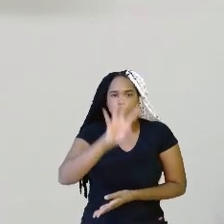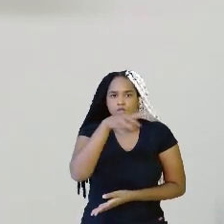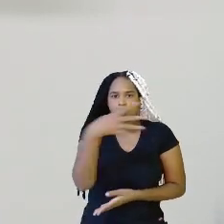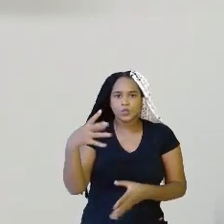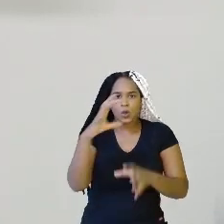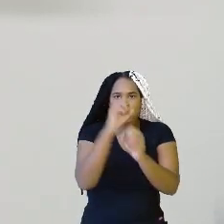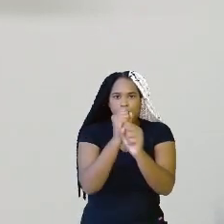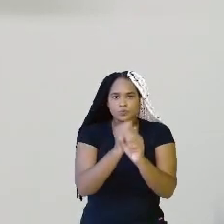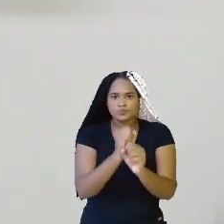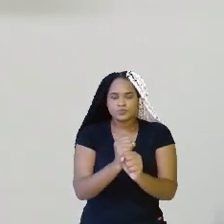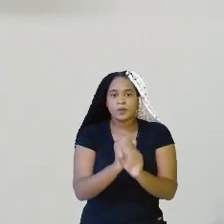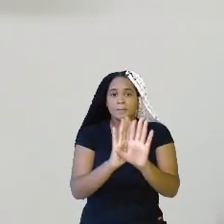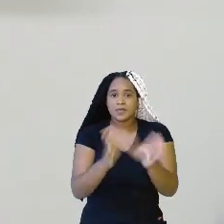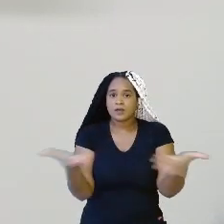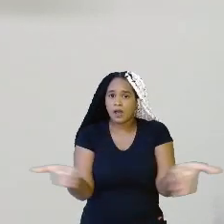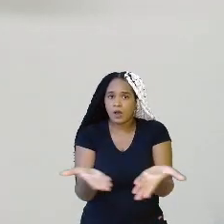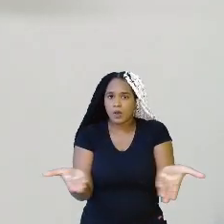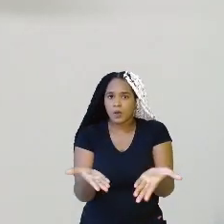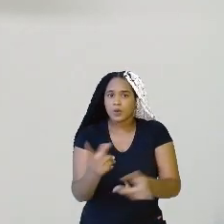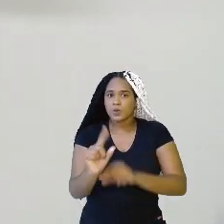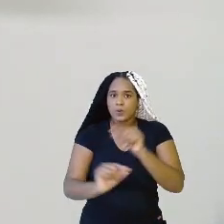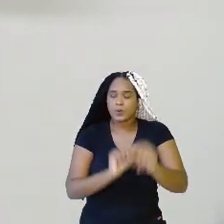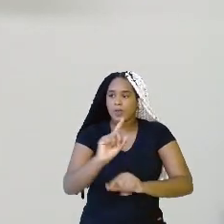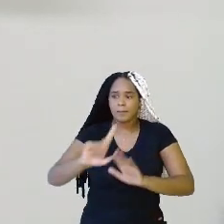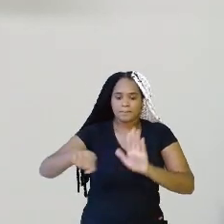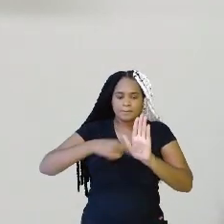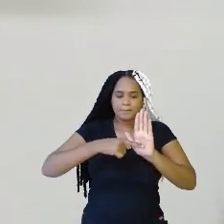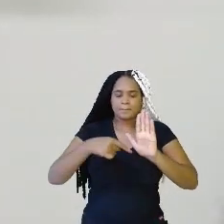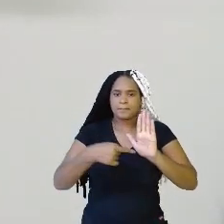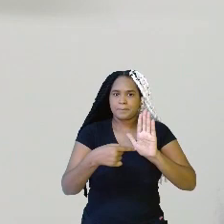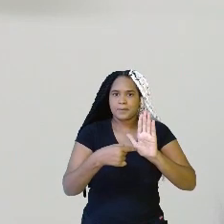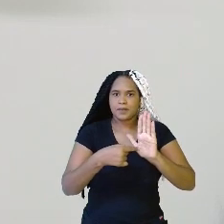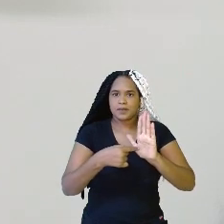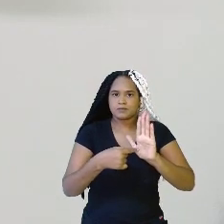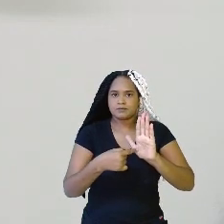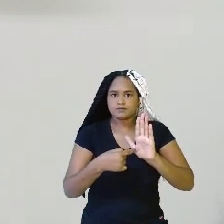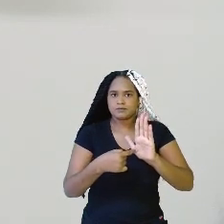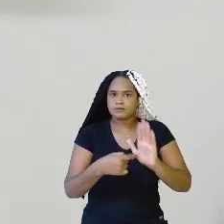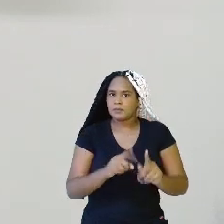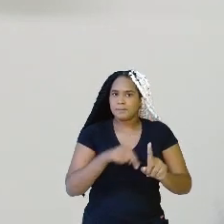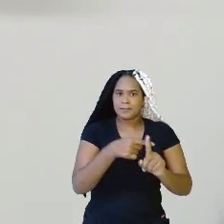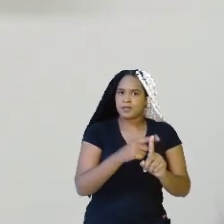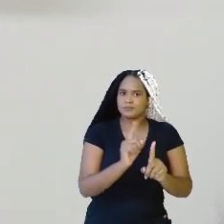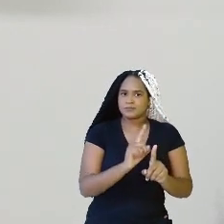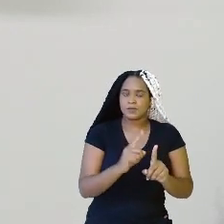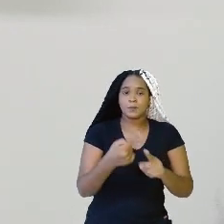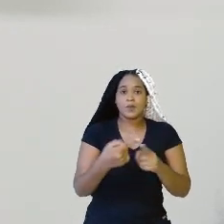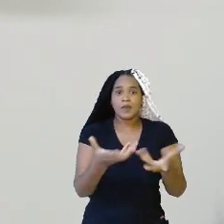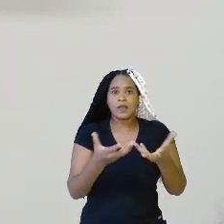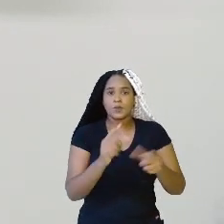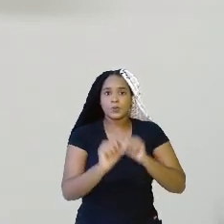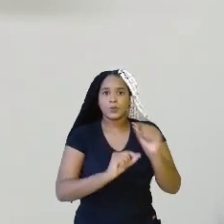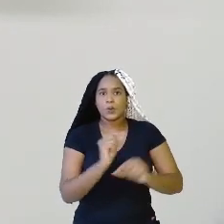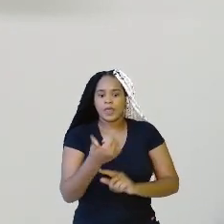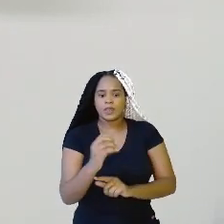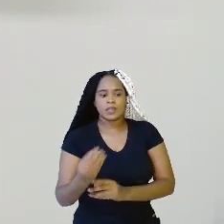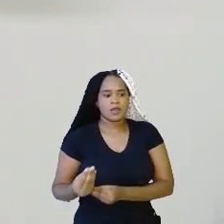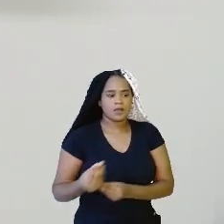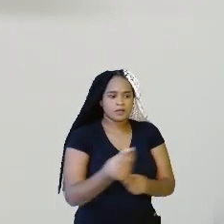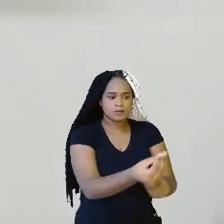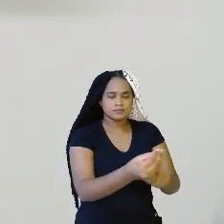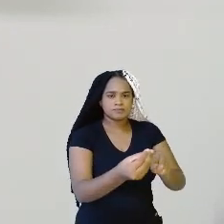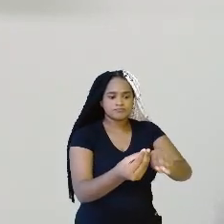só que dessa vez eu vou utilizar a subtração. Por quê? Eu quero troco. Pedro